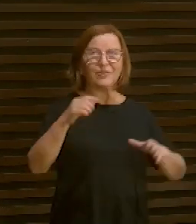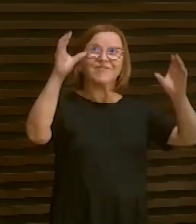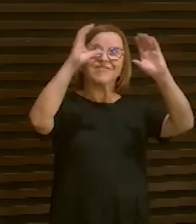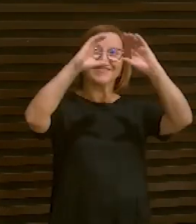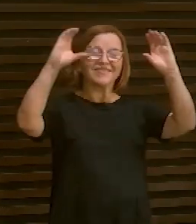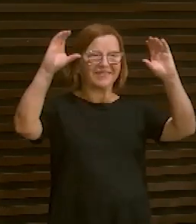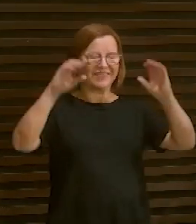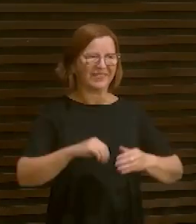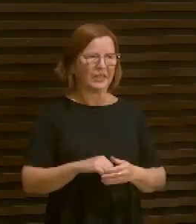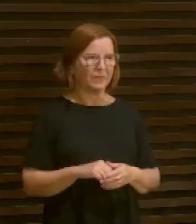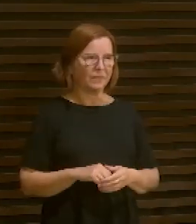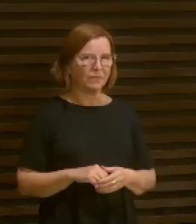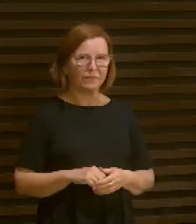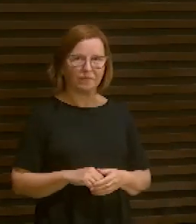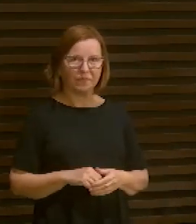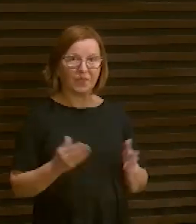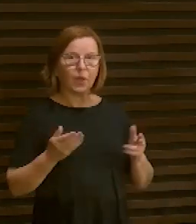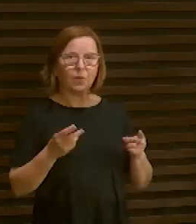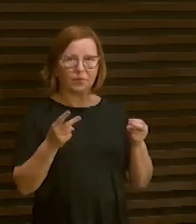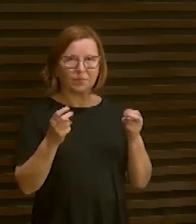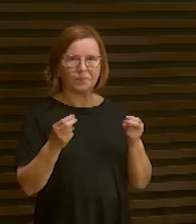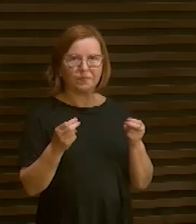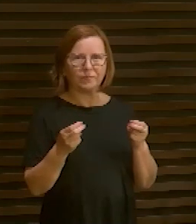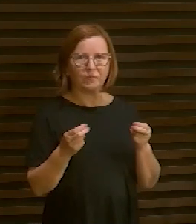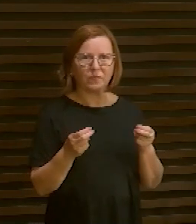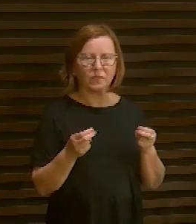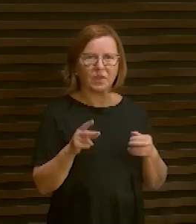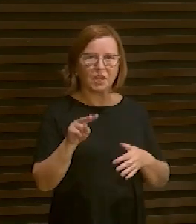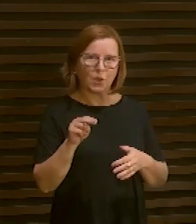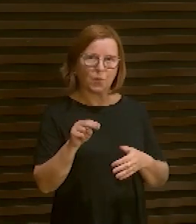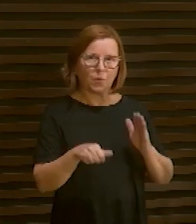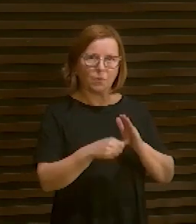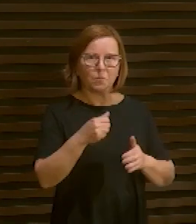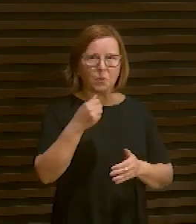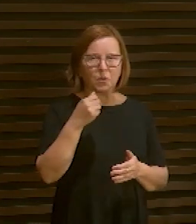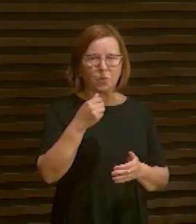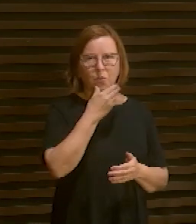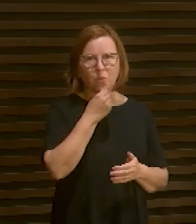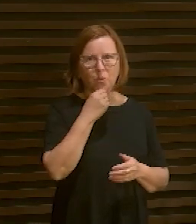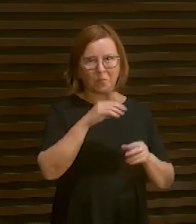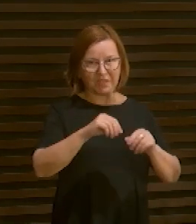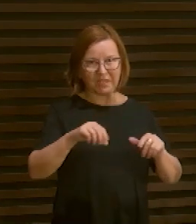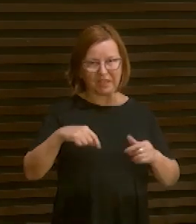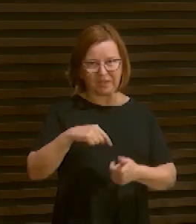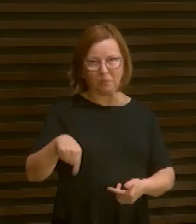celestial. Agora veja bem o que ele vai dizer. Como foi o primeiro homem, o terreno